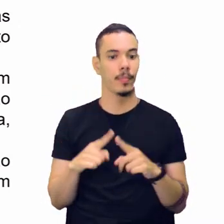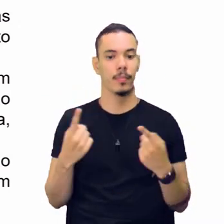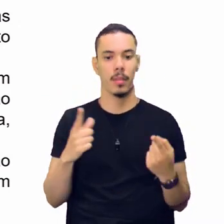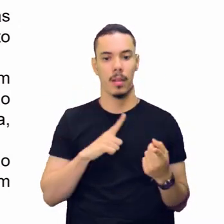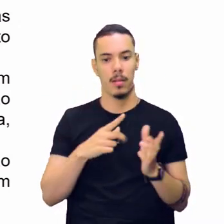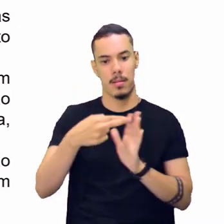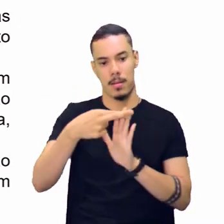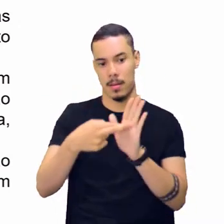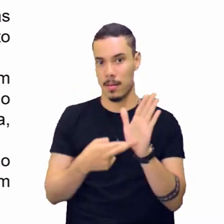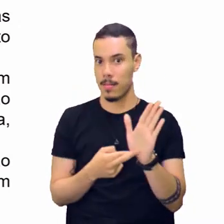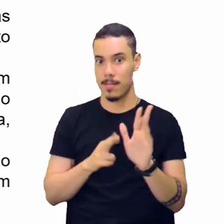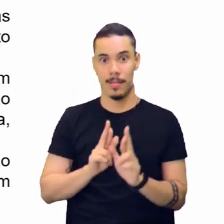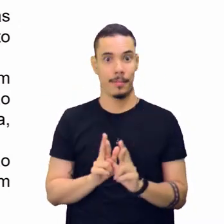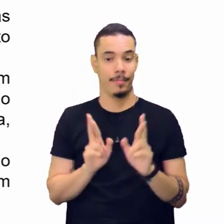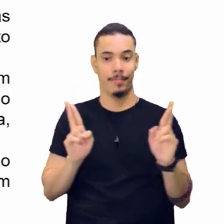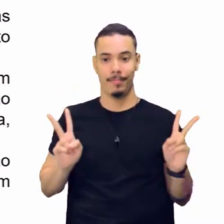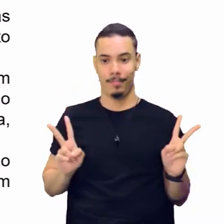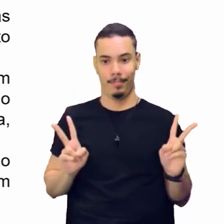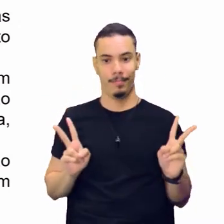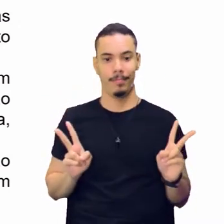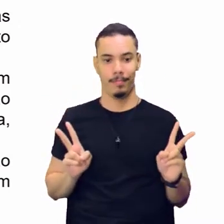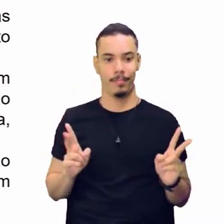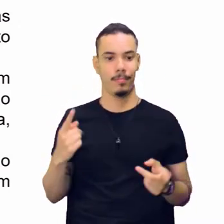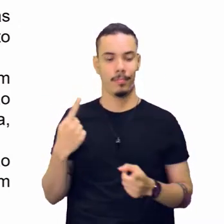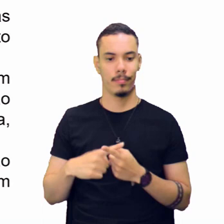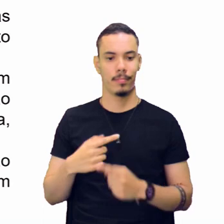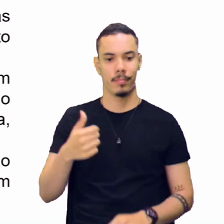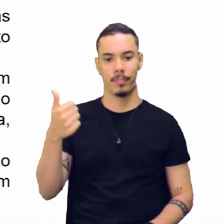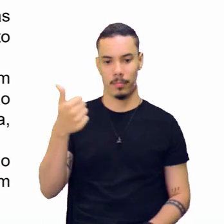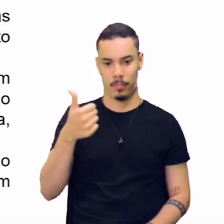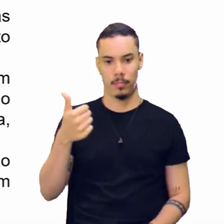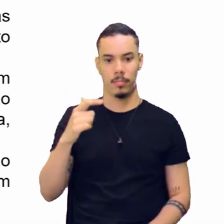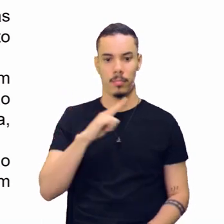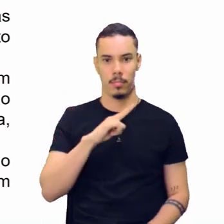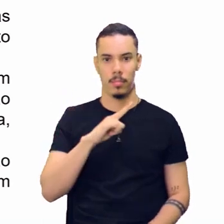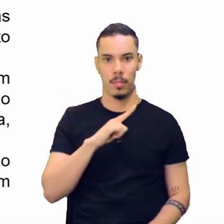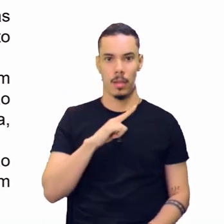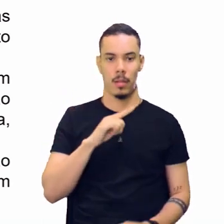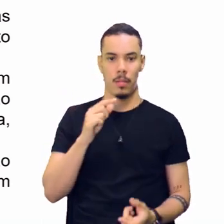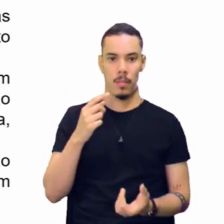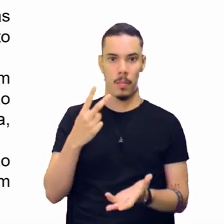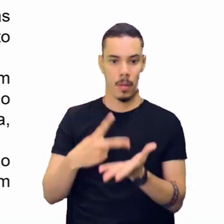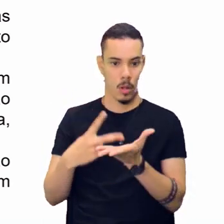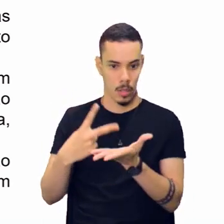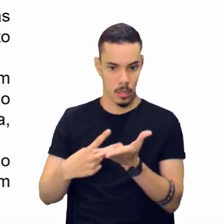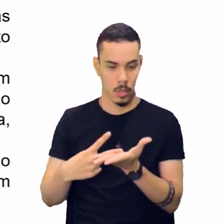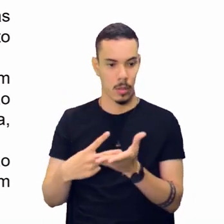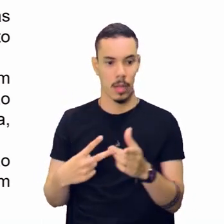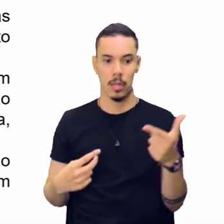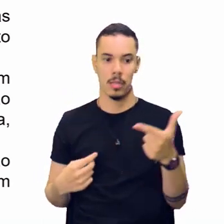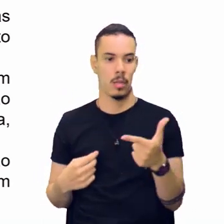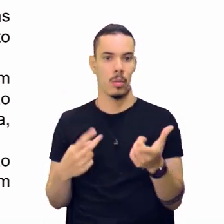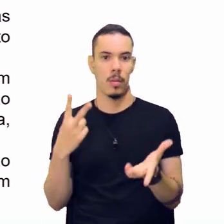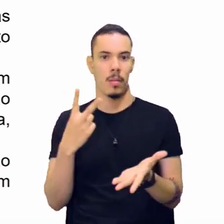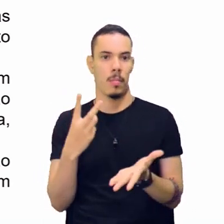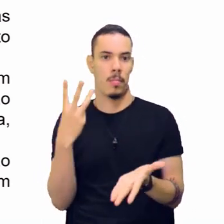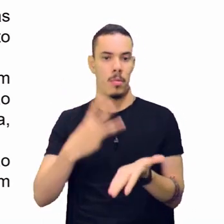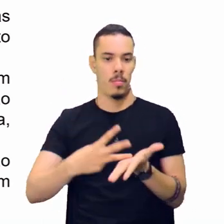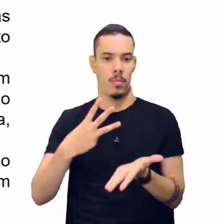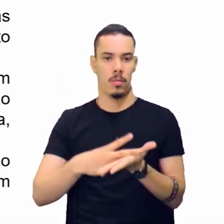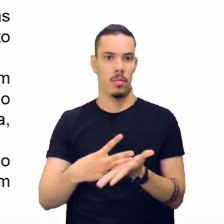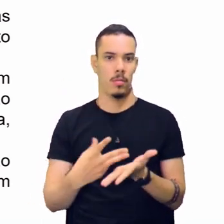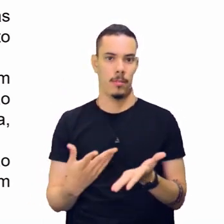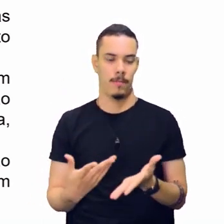possuem regras de acentuação diferentes, porque a primeira é considerada paroxítona e a segunda